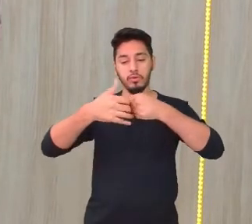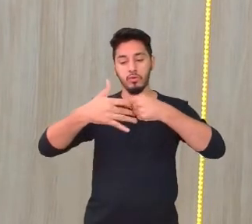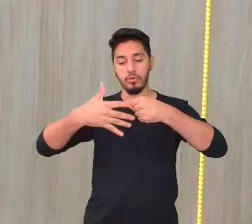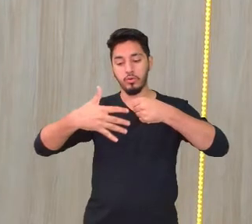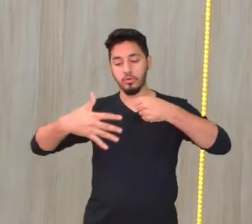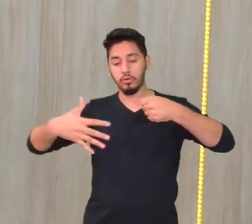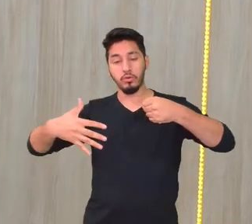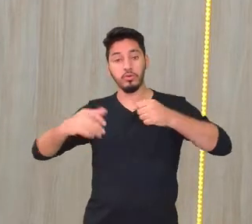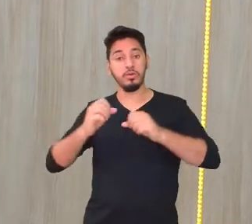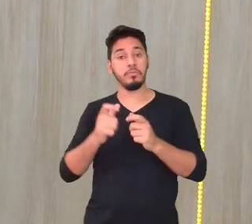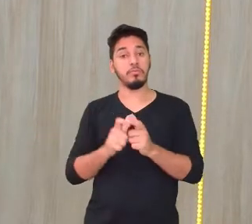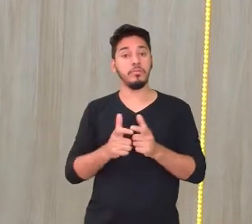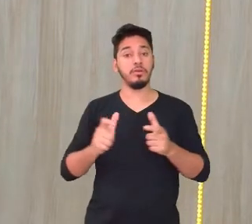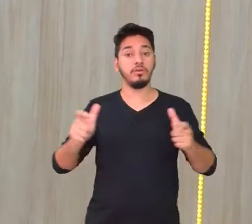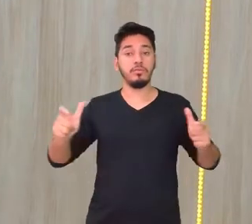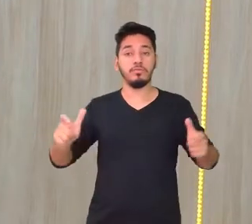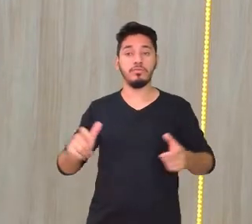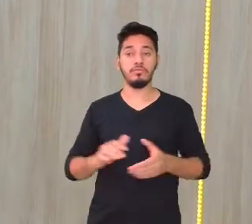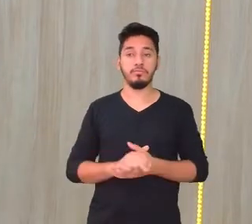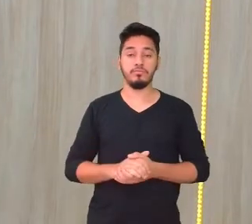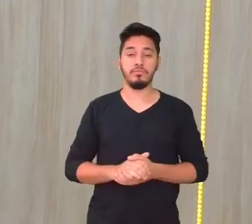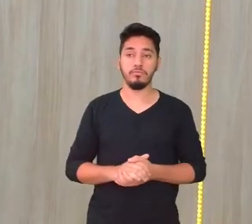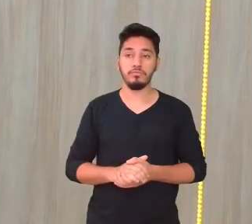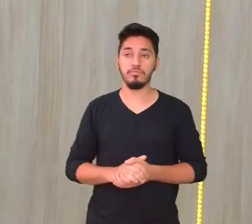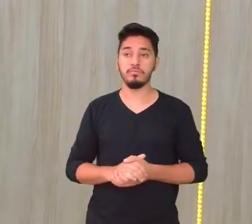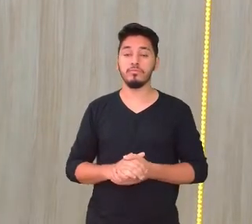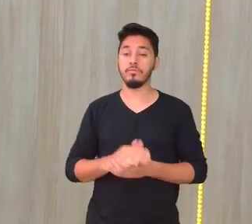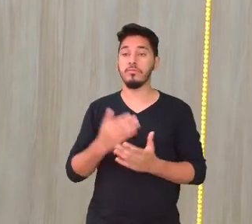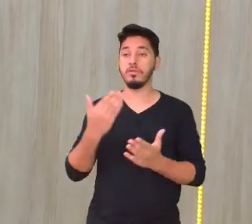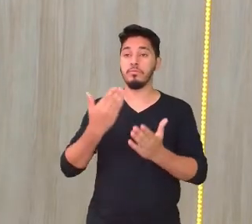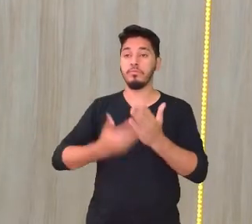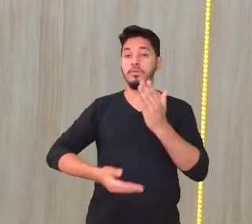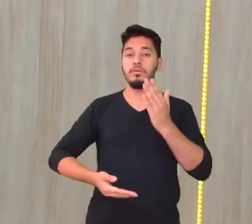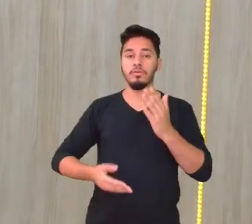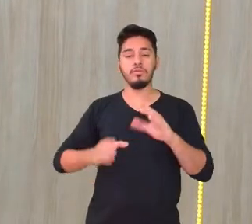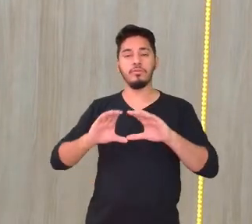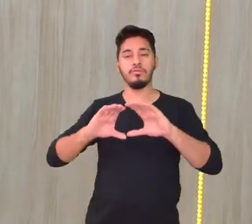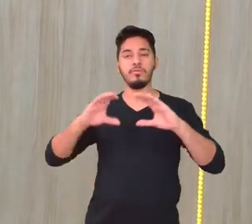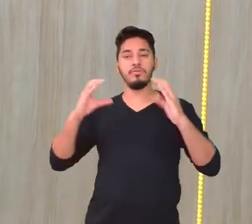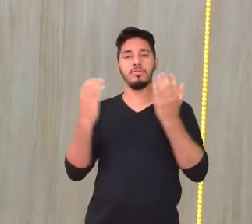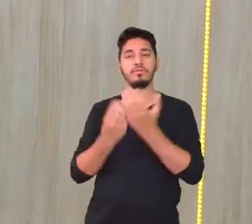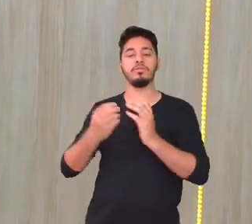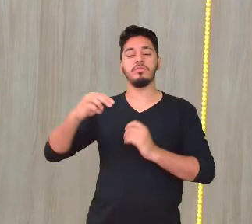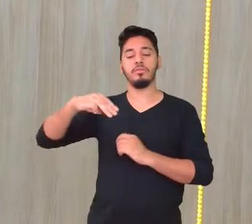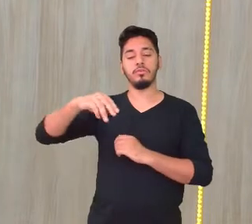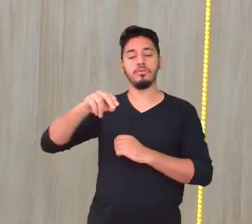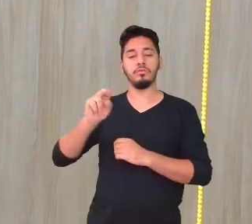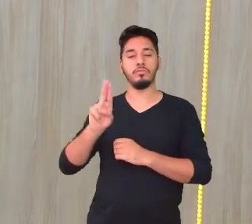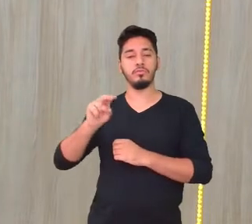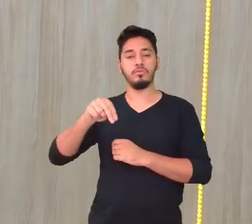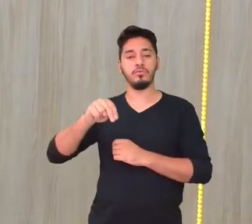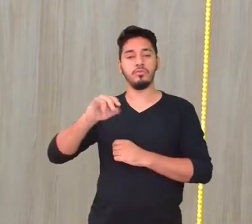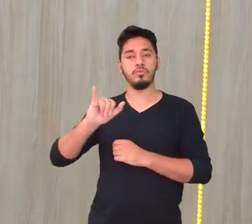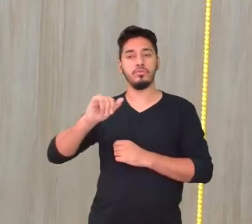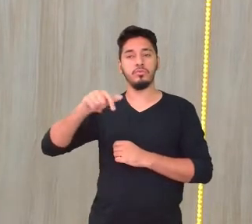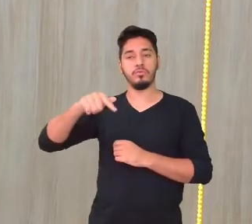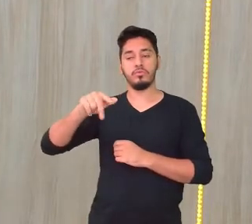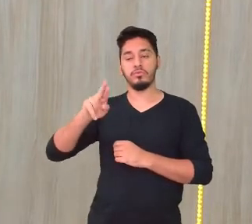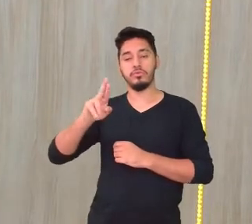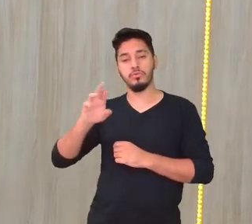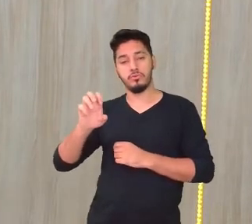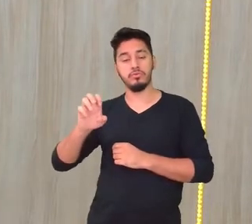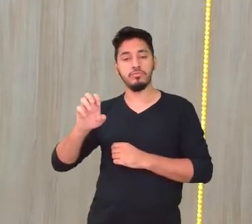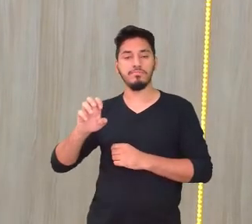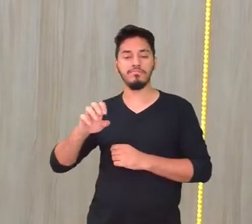outros territórios. Outra questão, o fracasso da Conferência de Munique, né, de 1938, onde a gente vai ter